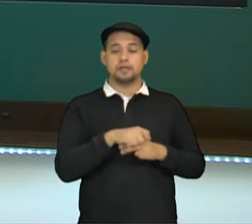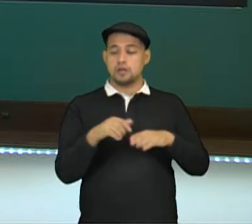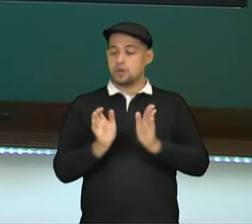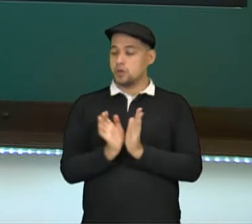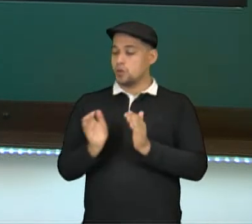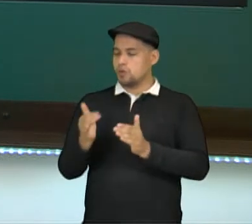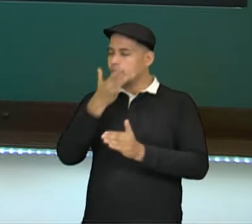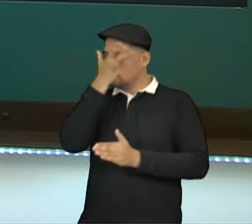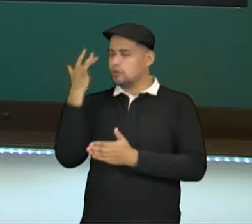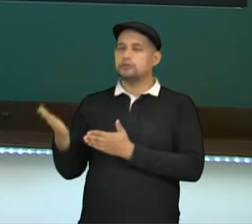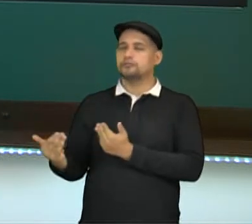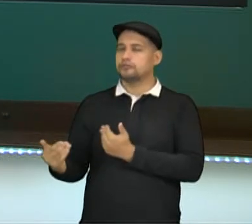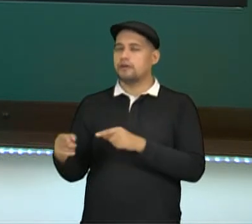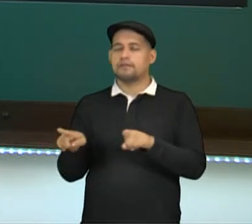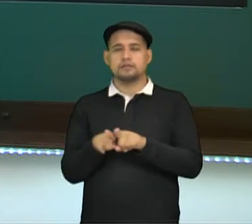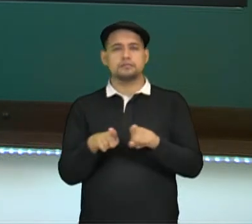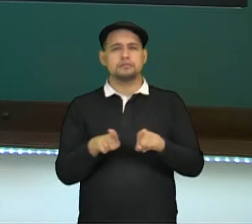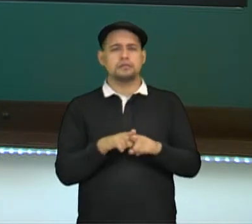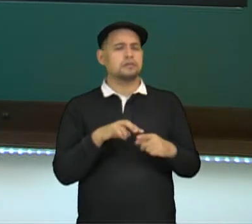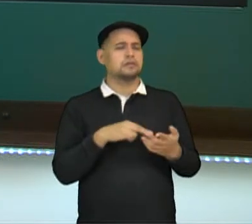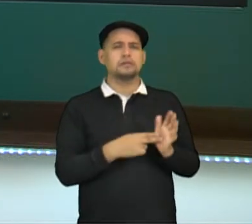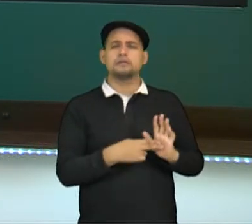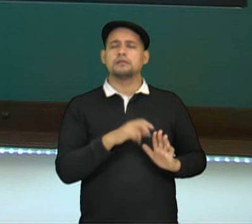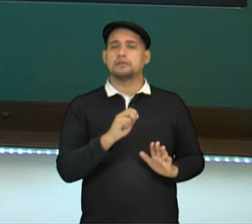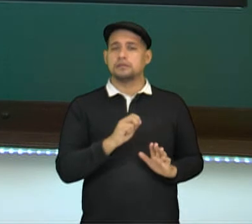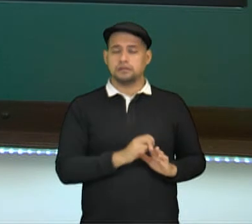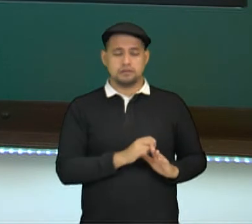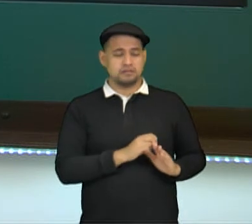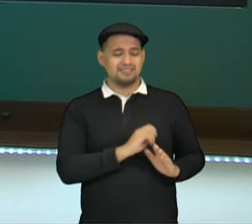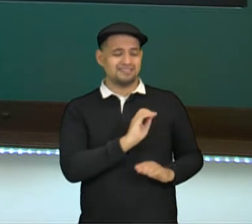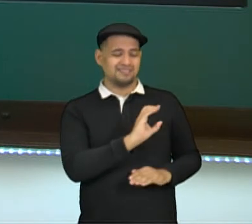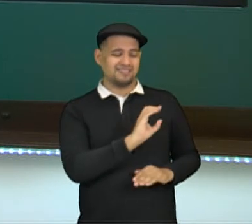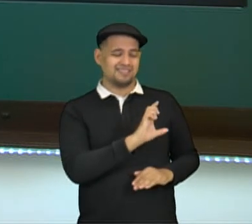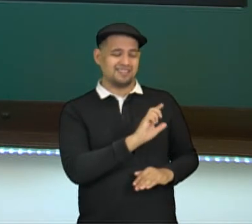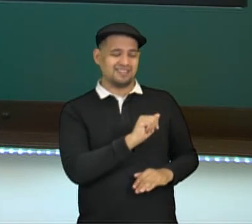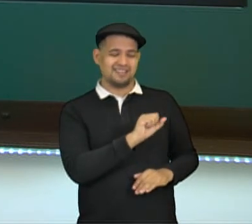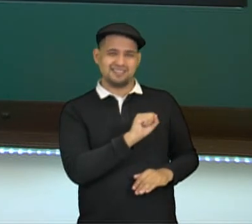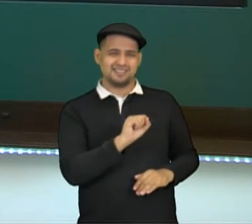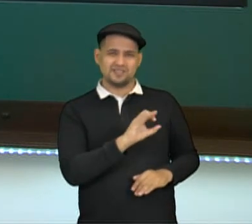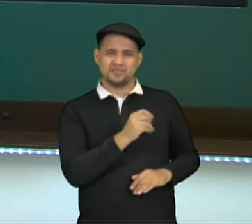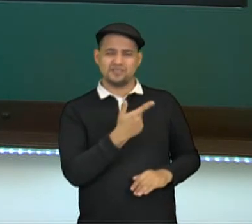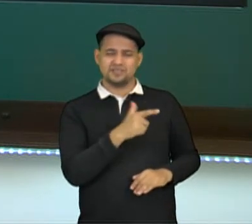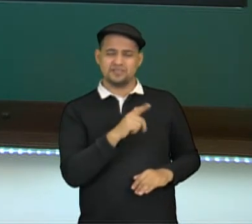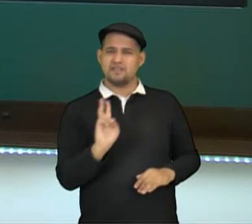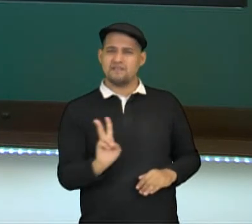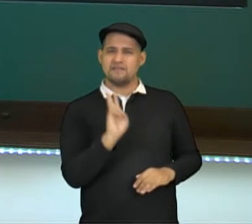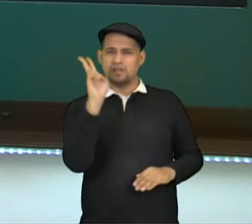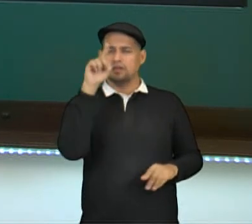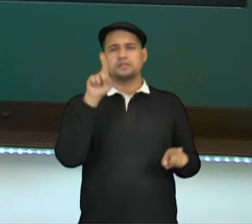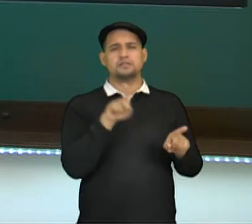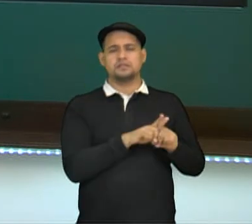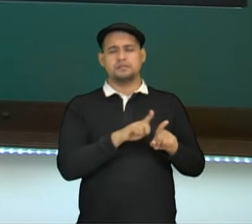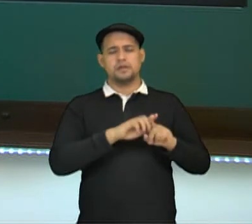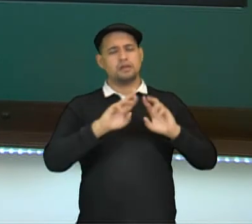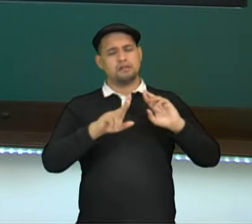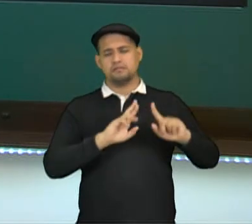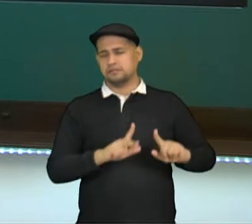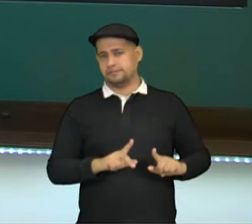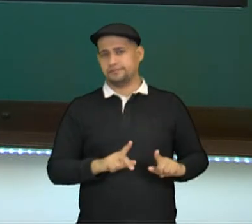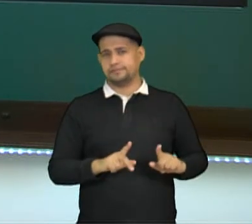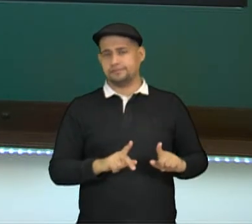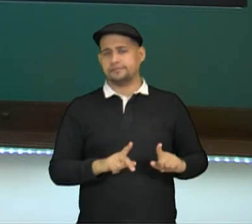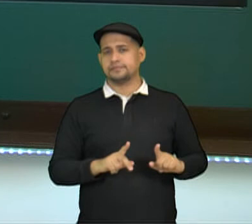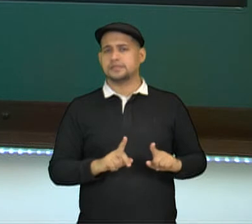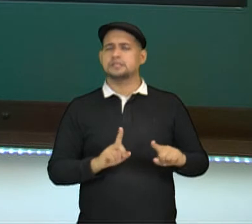de jovens idealistas achavam que o clássico não tinha valor, porque viram as tecnologias novas como algo que era um divisor de águas. Só